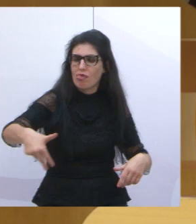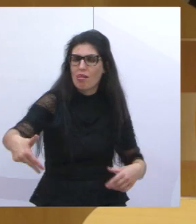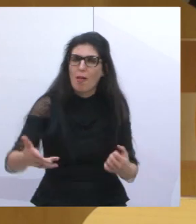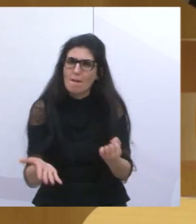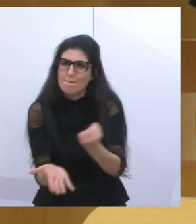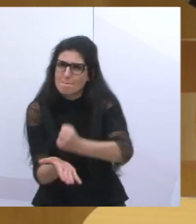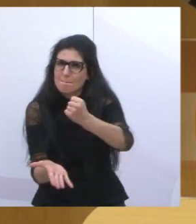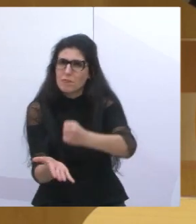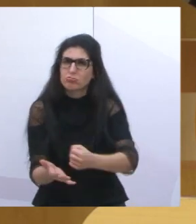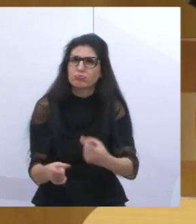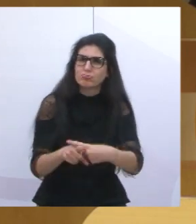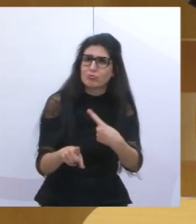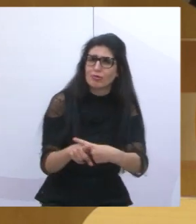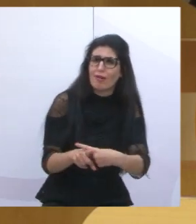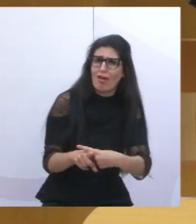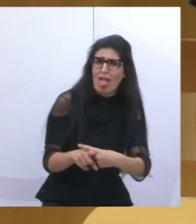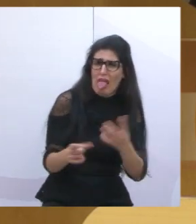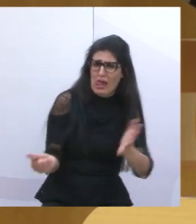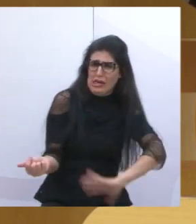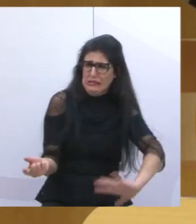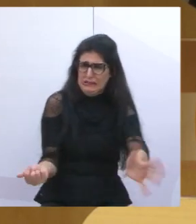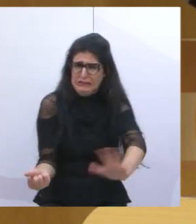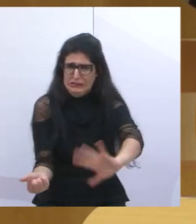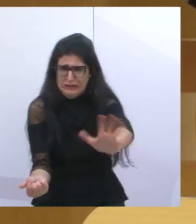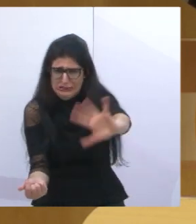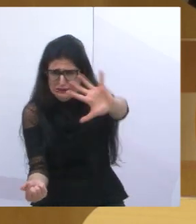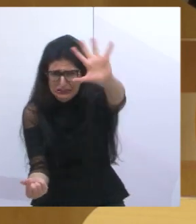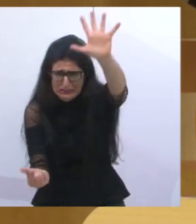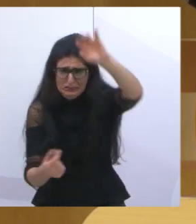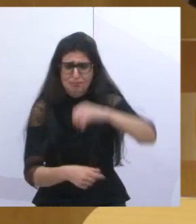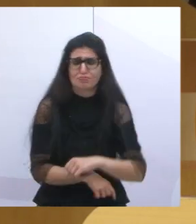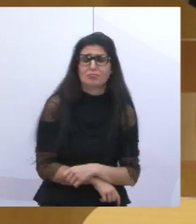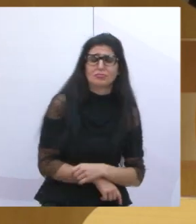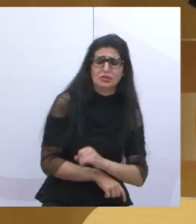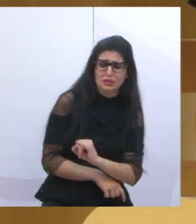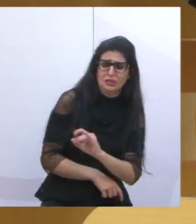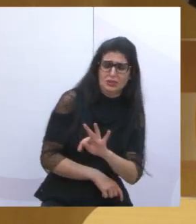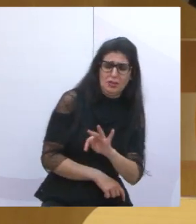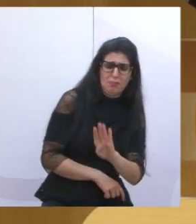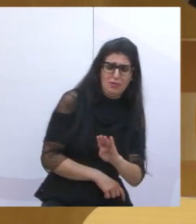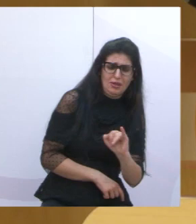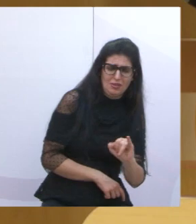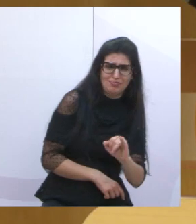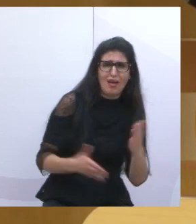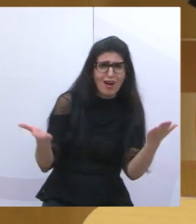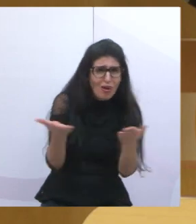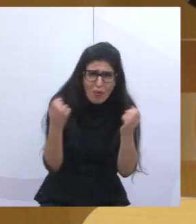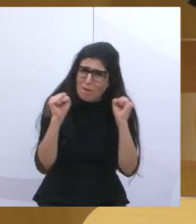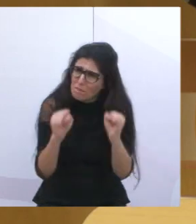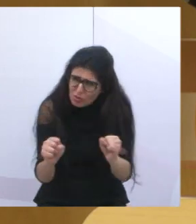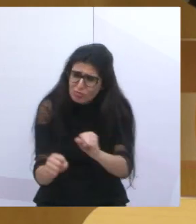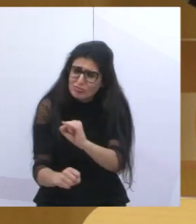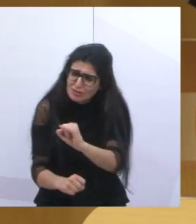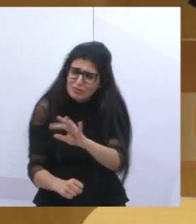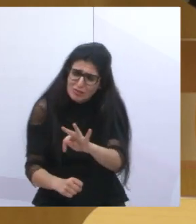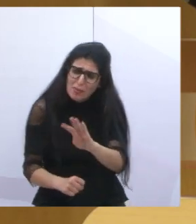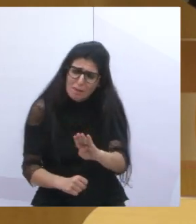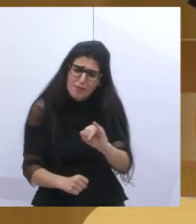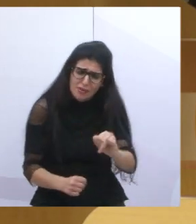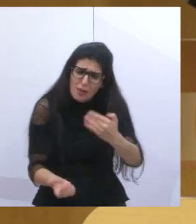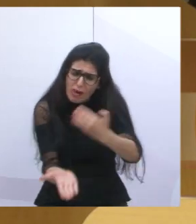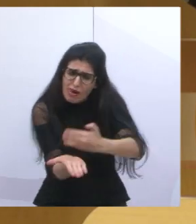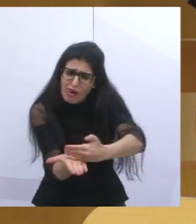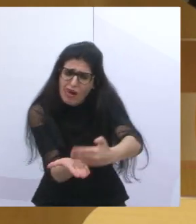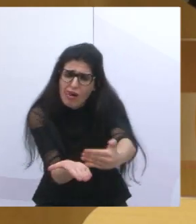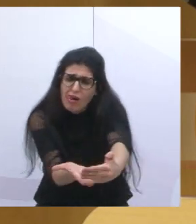altos custos envolvidos, principalmente no pagamento do ITBI, que agora poderá ser parcelado. A